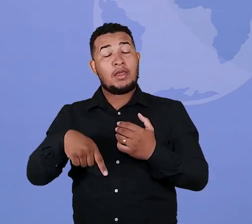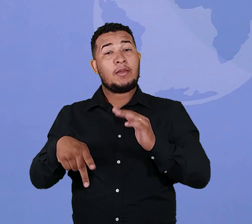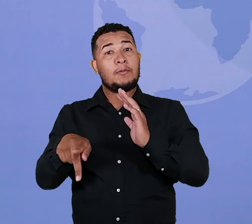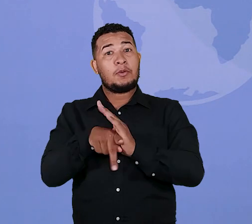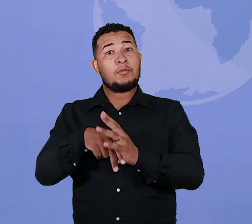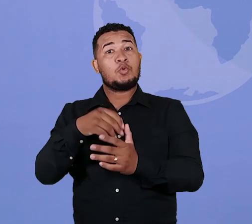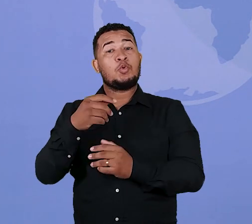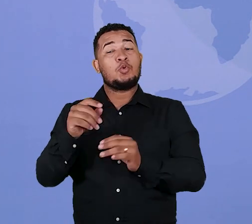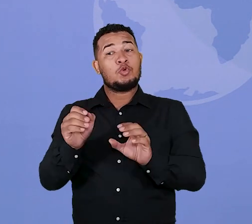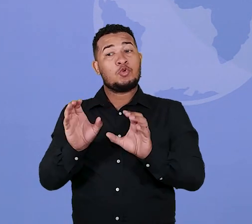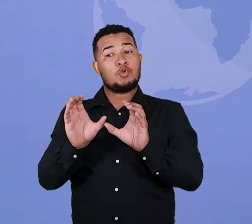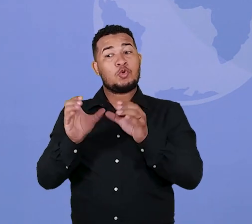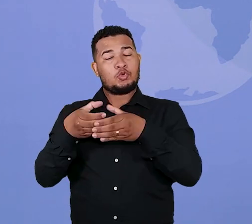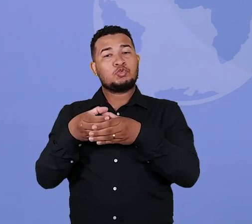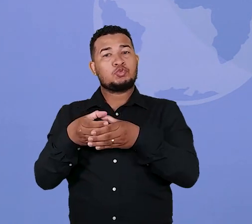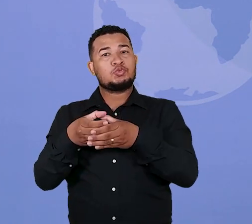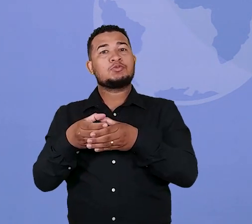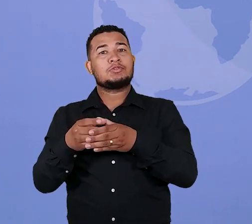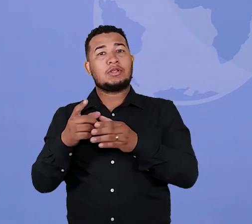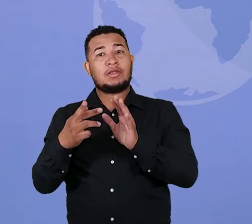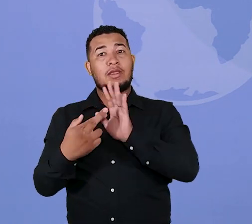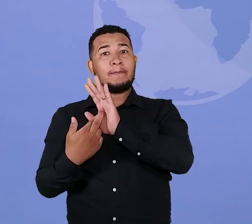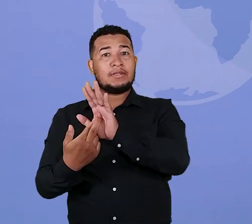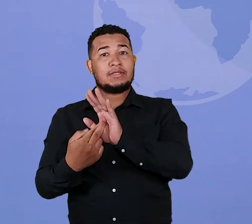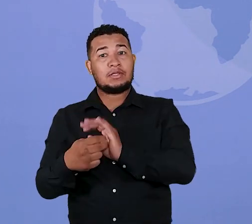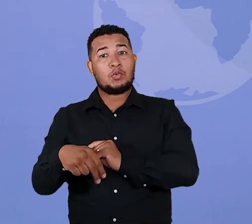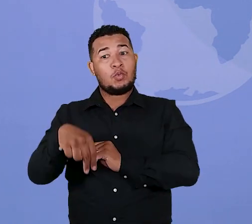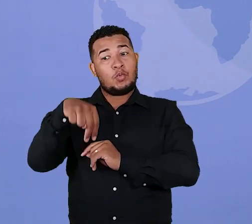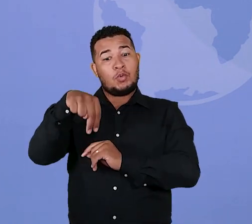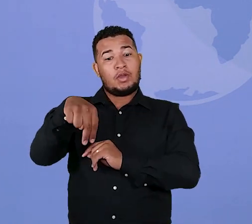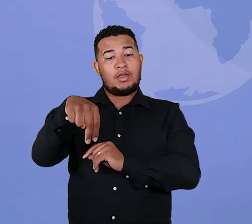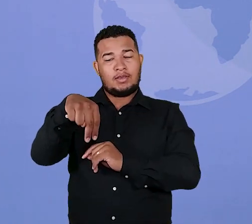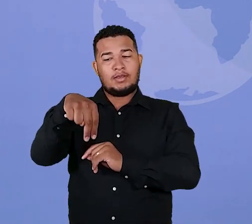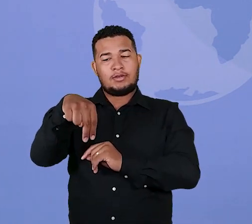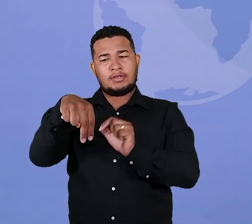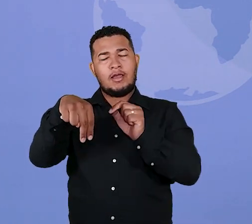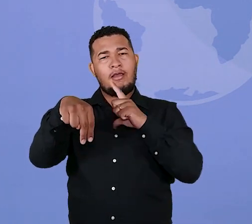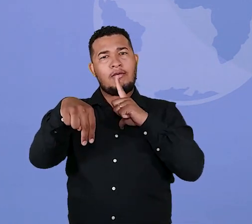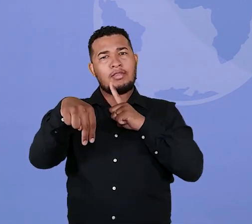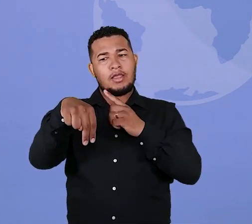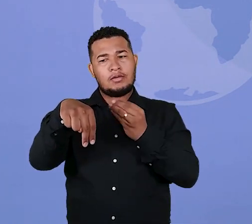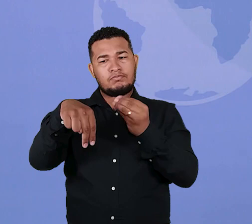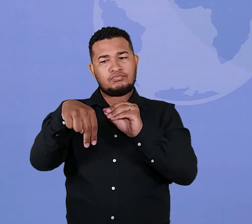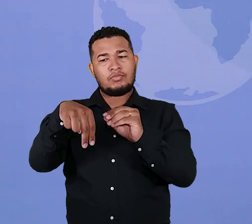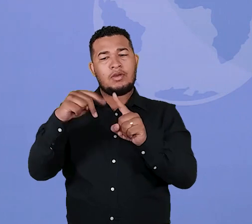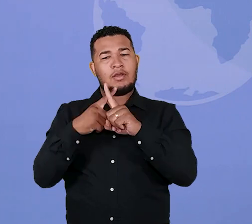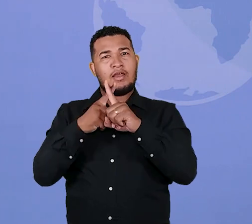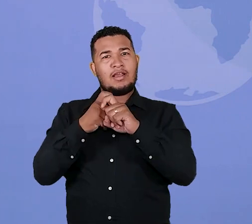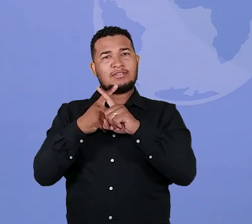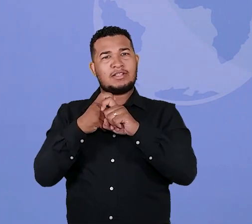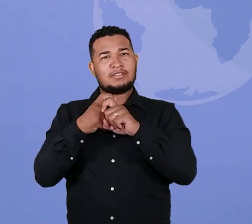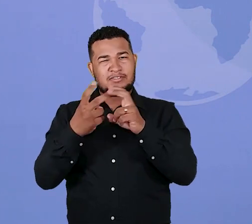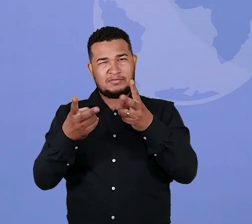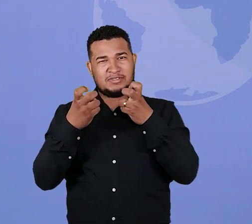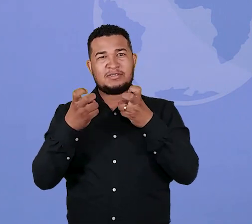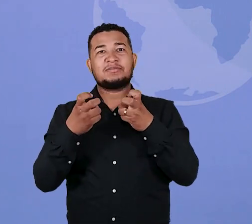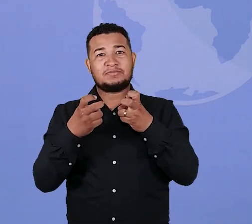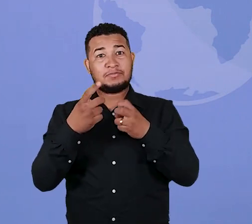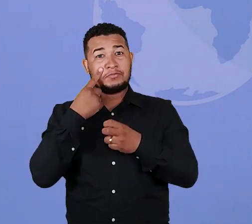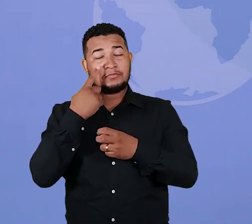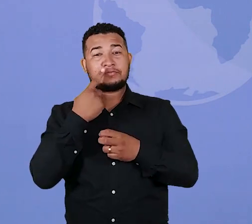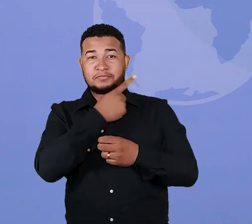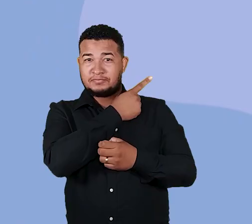esse? É o subconjunto representado com um N e sobrescrito ali tem um asterisco. Reparou?